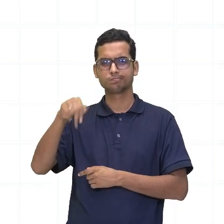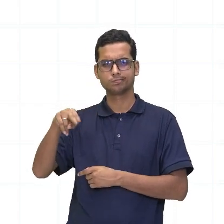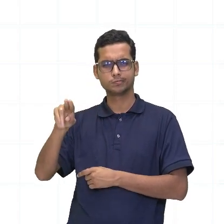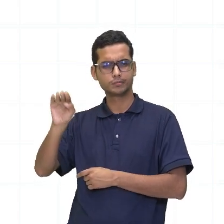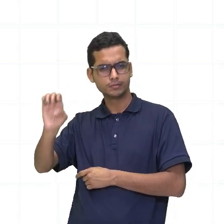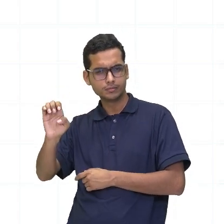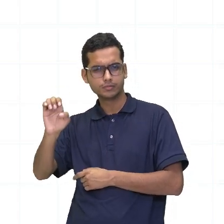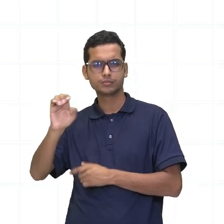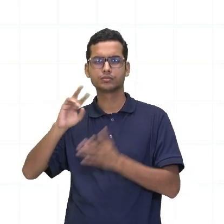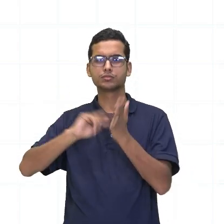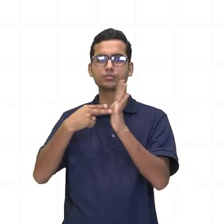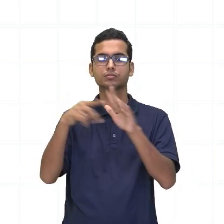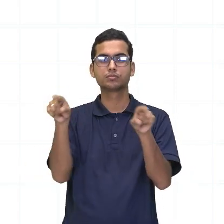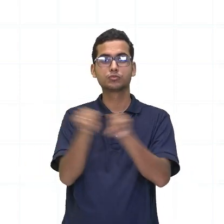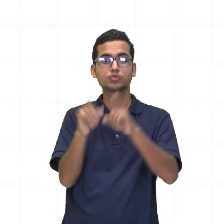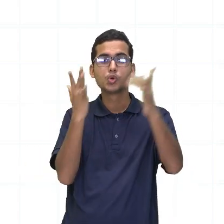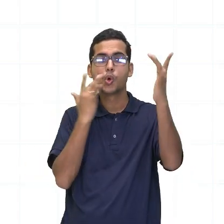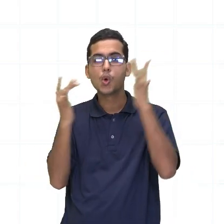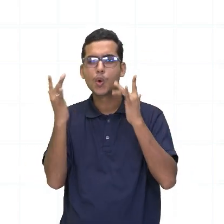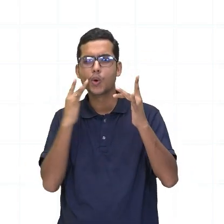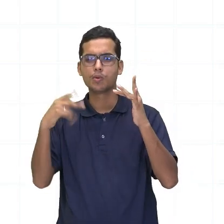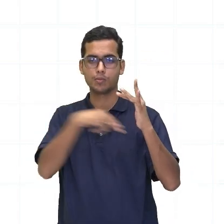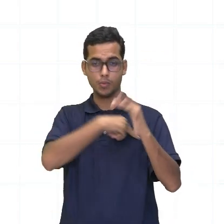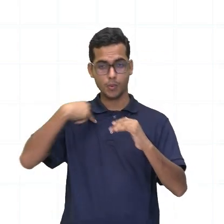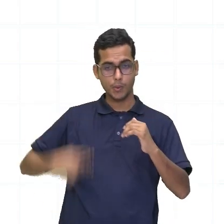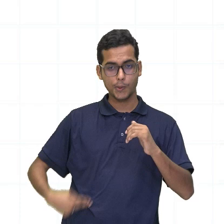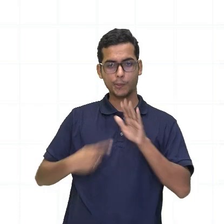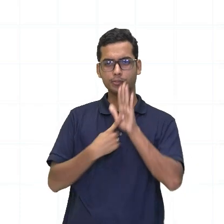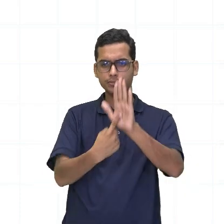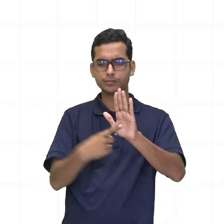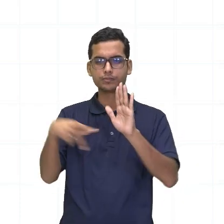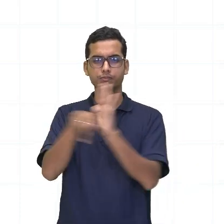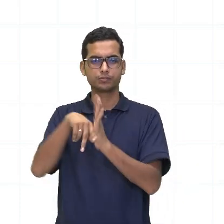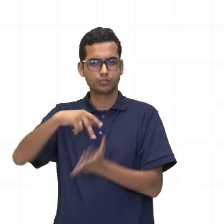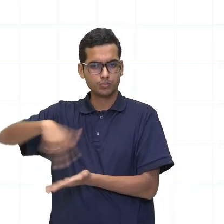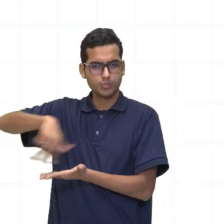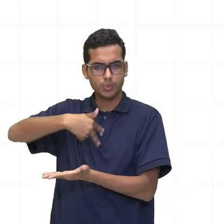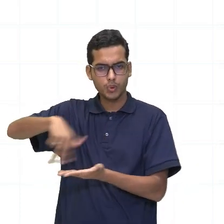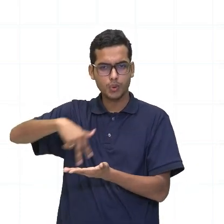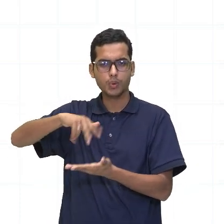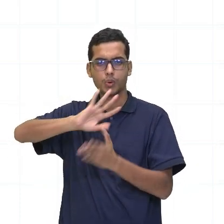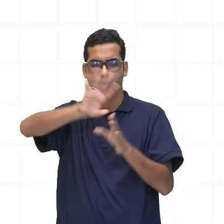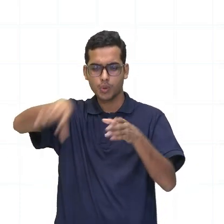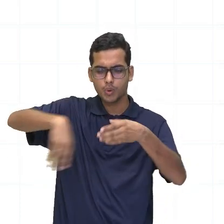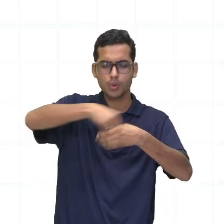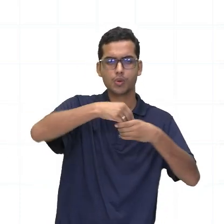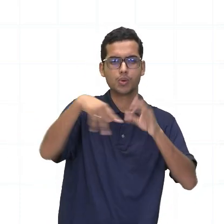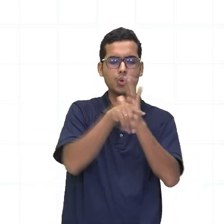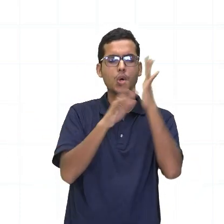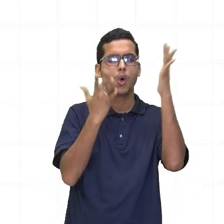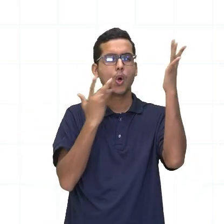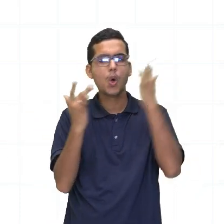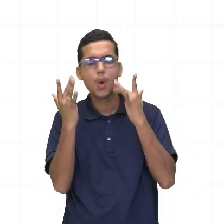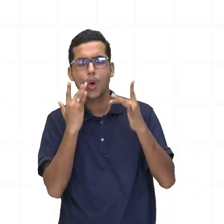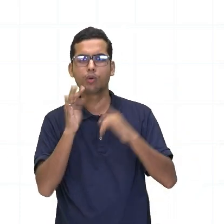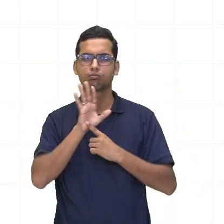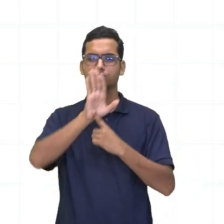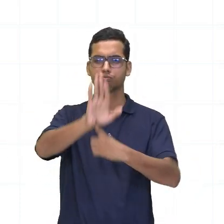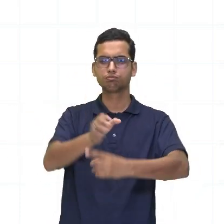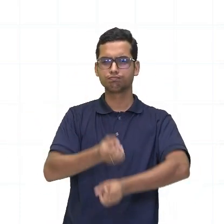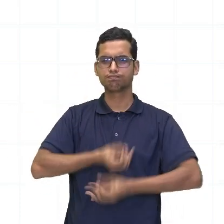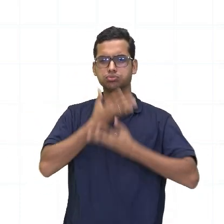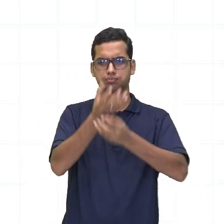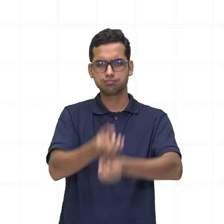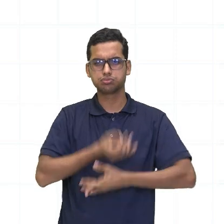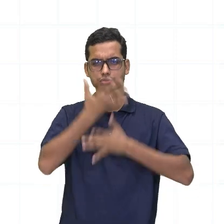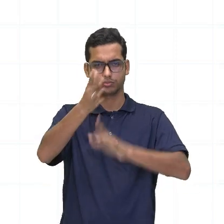tradicional teatro chinês. Mais uma vez, a dança sendo envolvida a questão da performance teatral. Aí